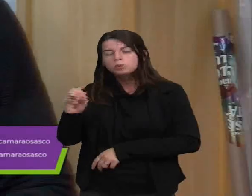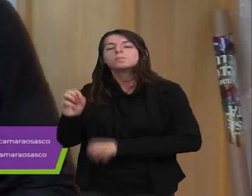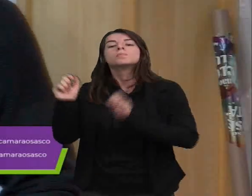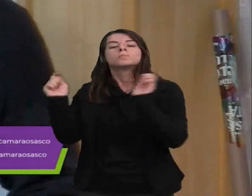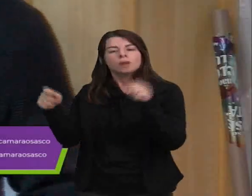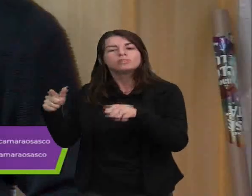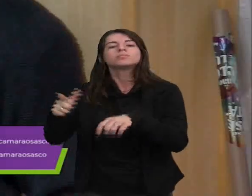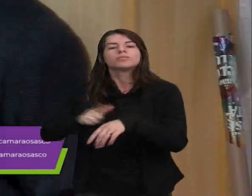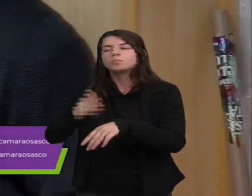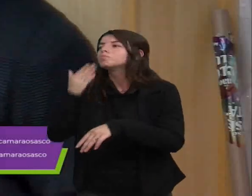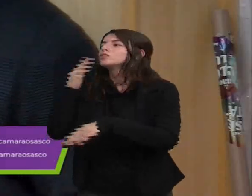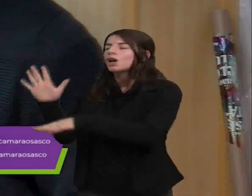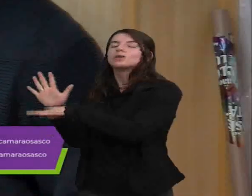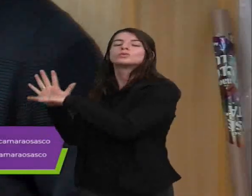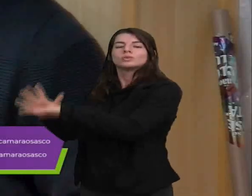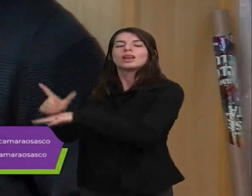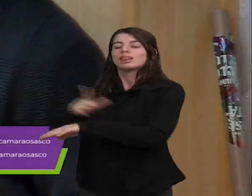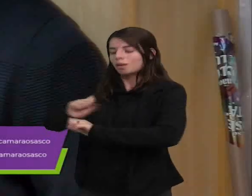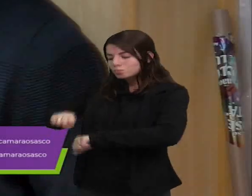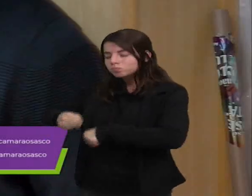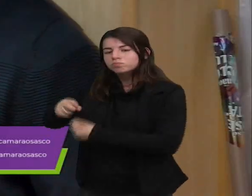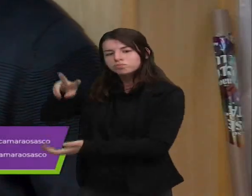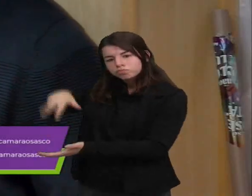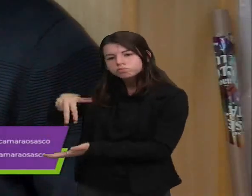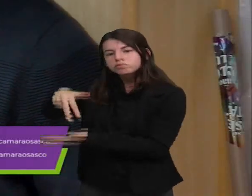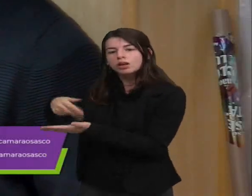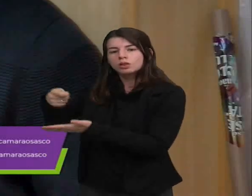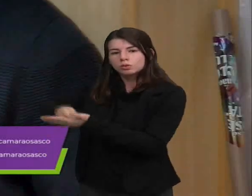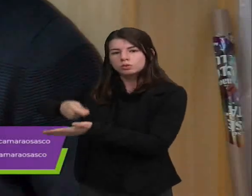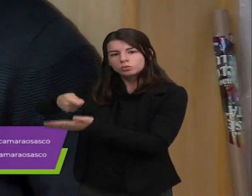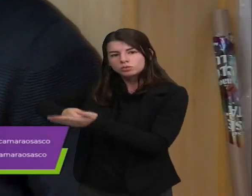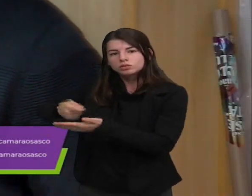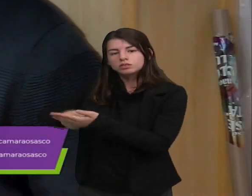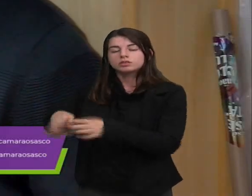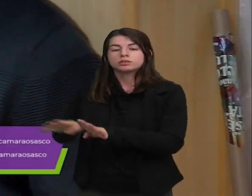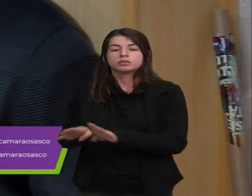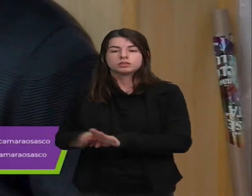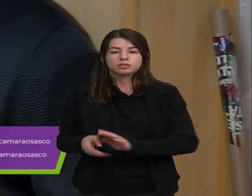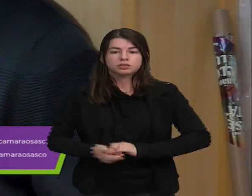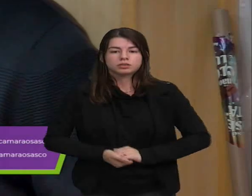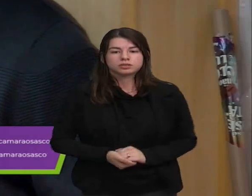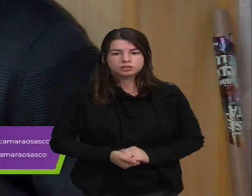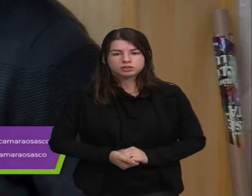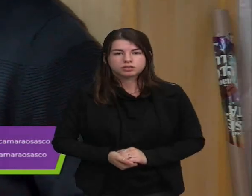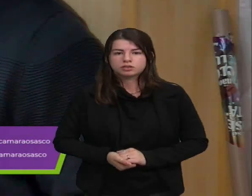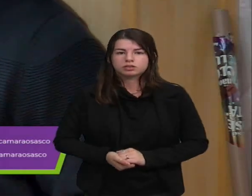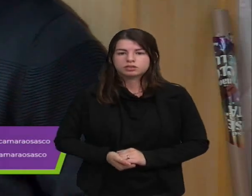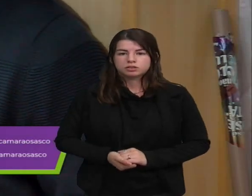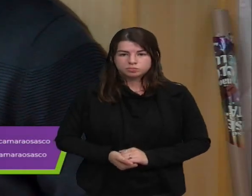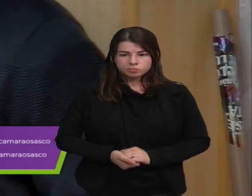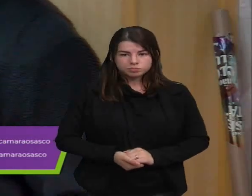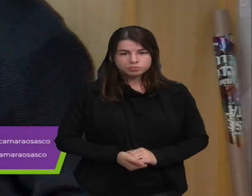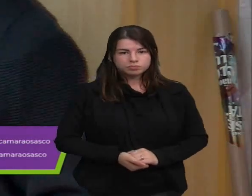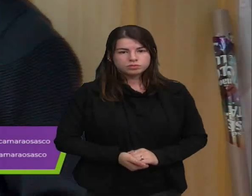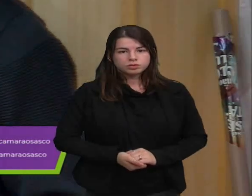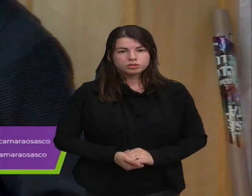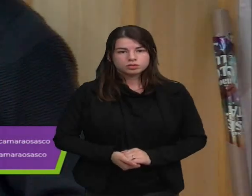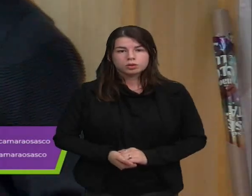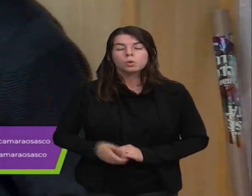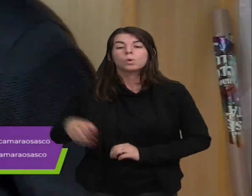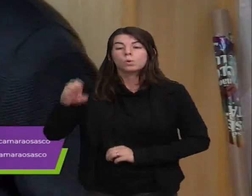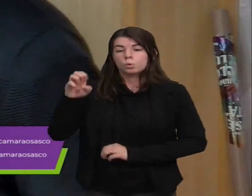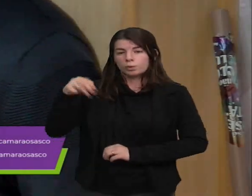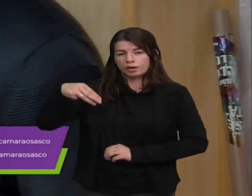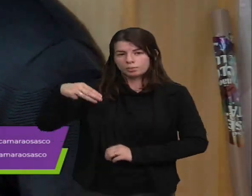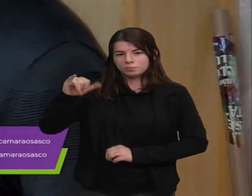comprometidos para fazer essa luta o que Emílio pediu para dizer a vocês primeiramente é que ele teve que fazer uma pequena